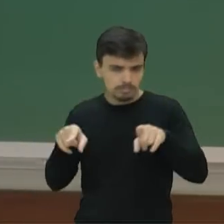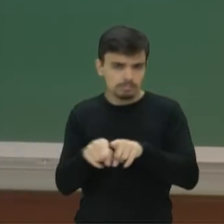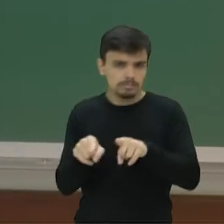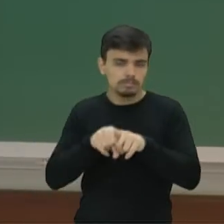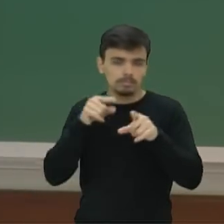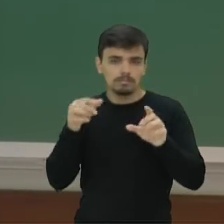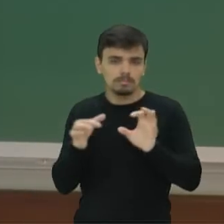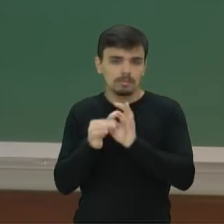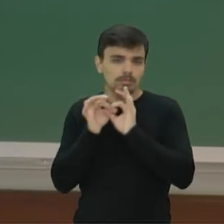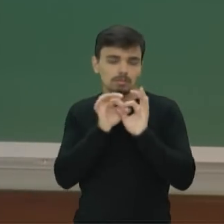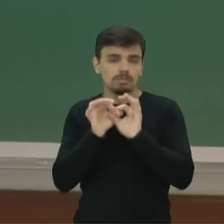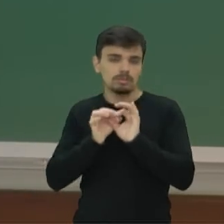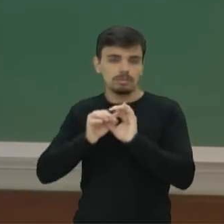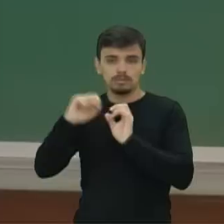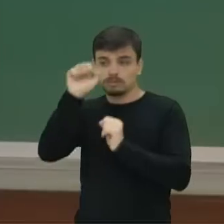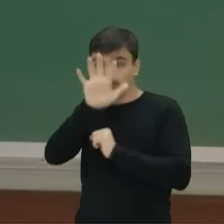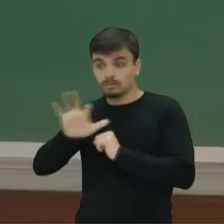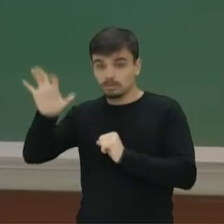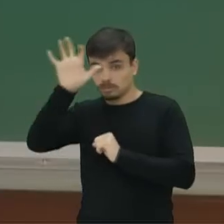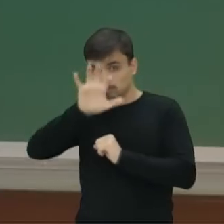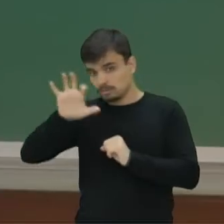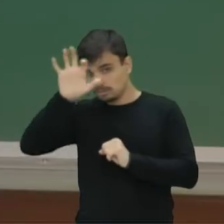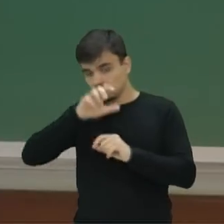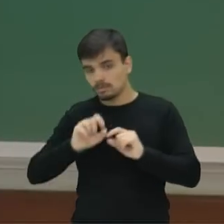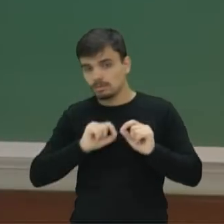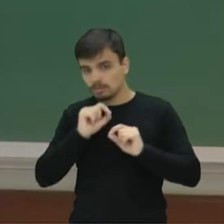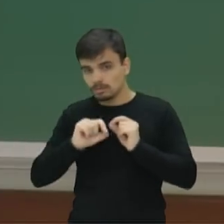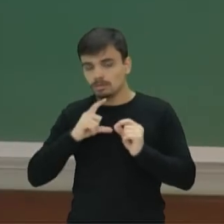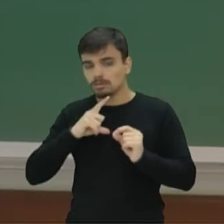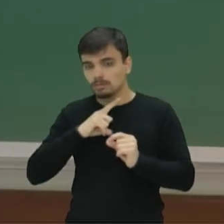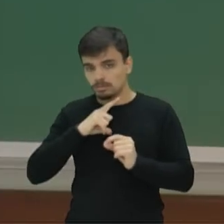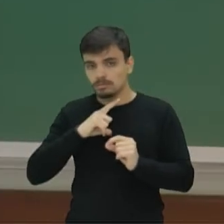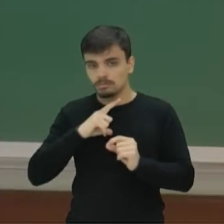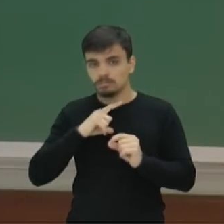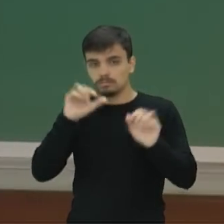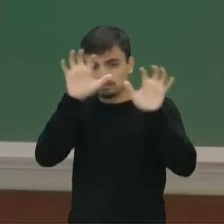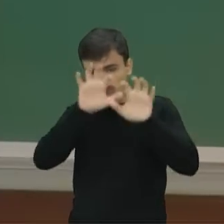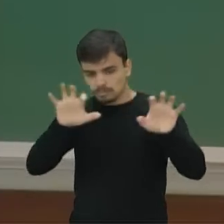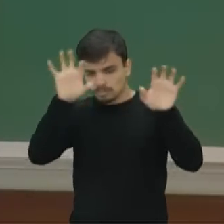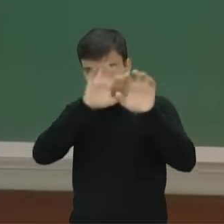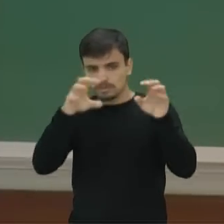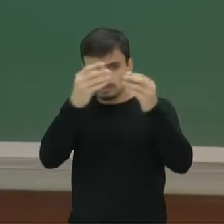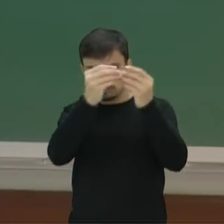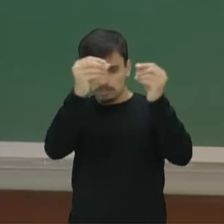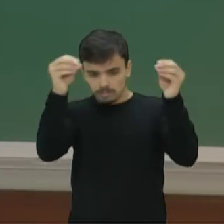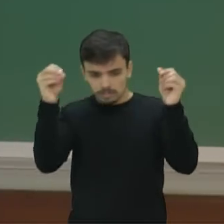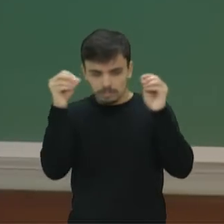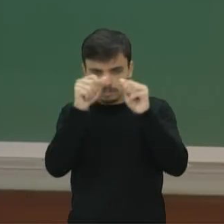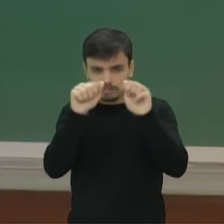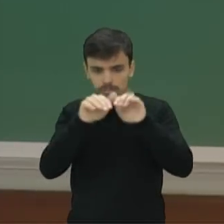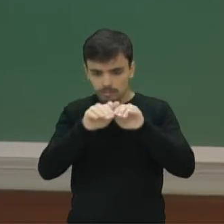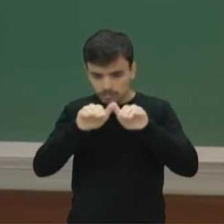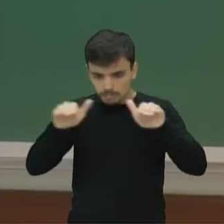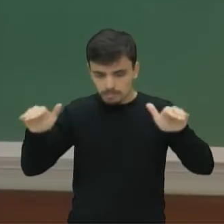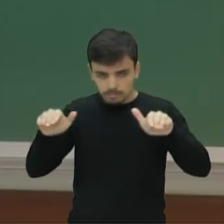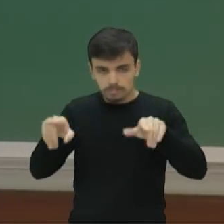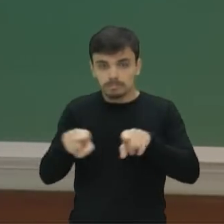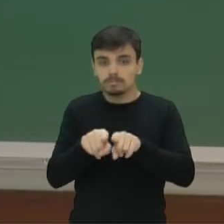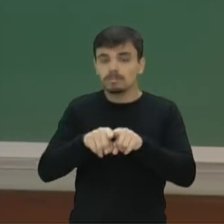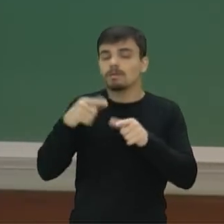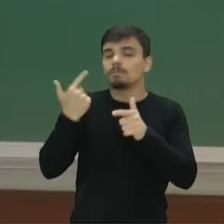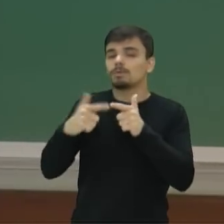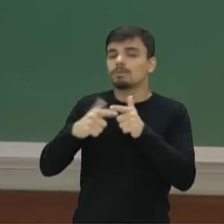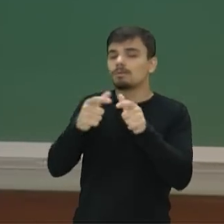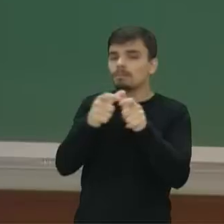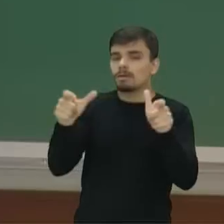se estabelecem no ar e ficam pairando no ar e também se depositando sobre as superfícies. O grande